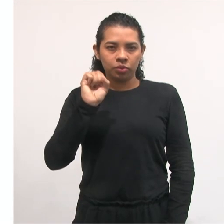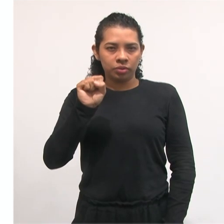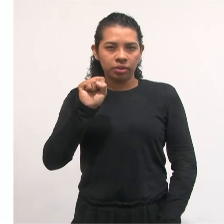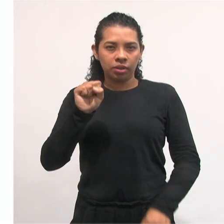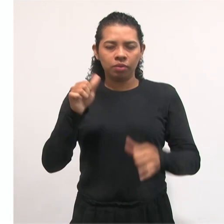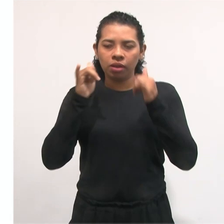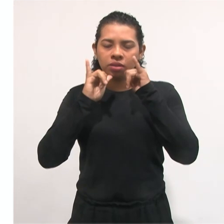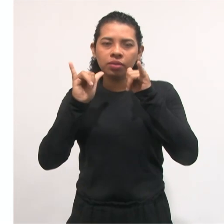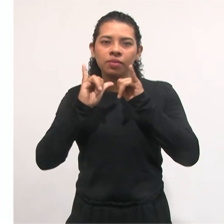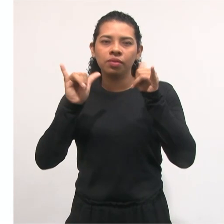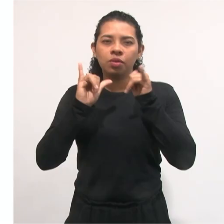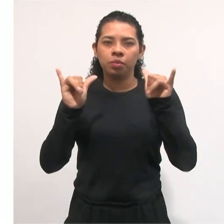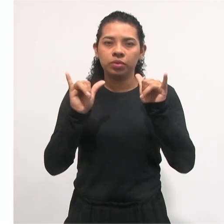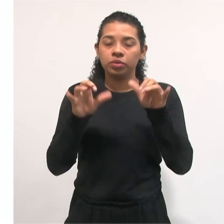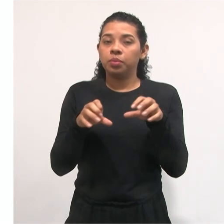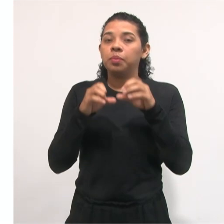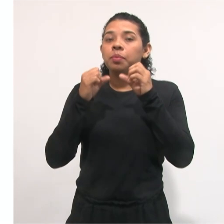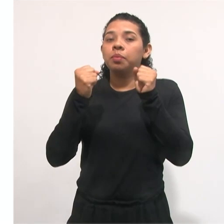podem ser